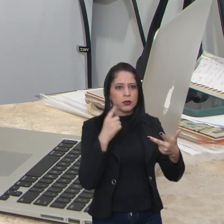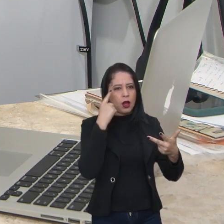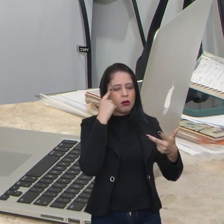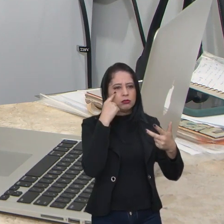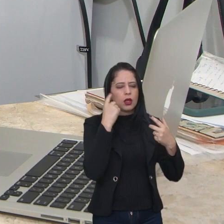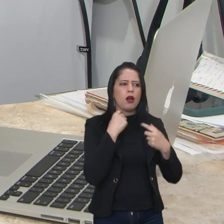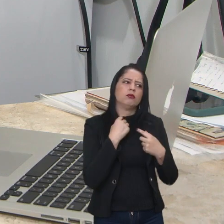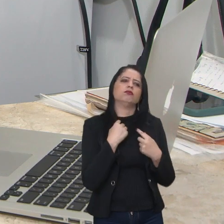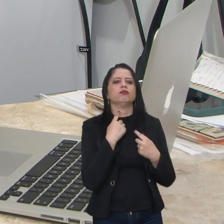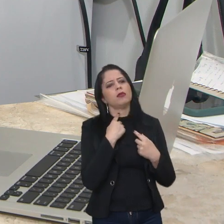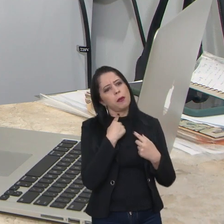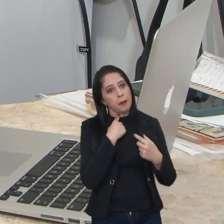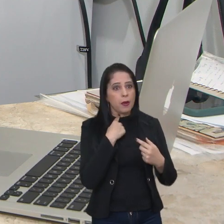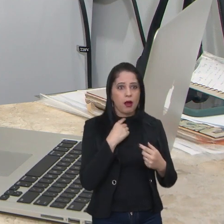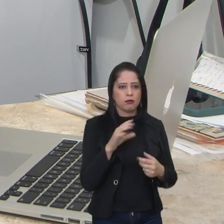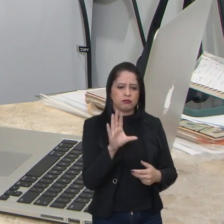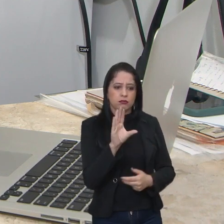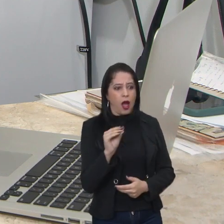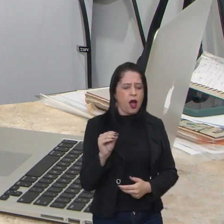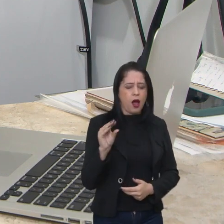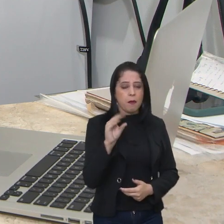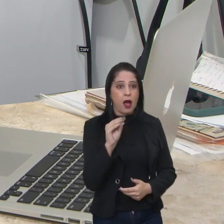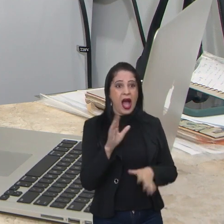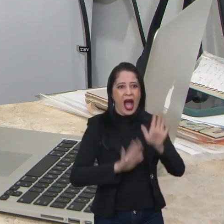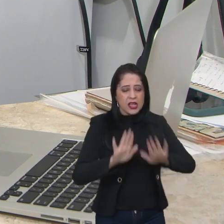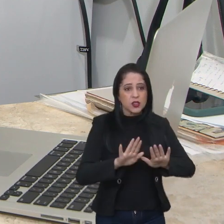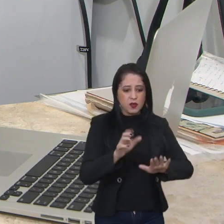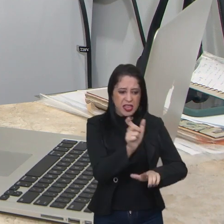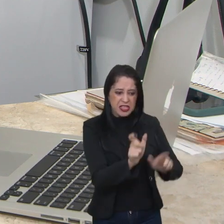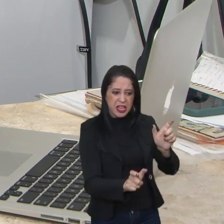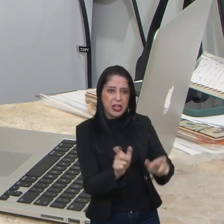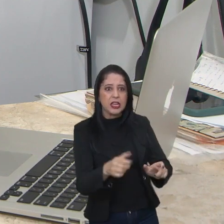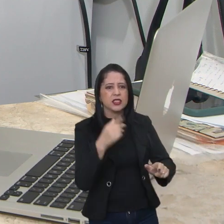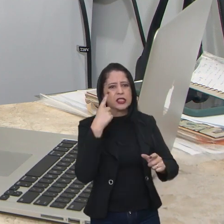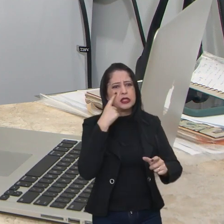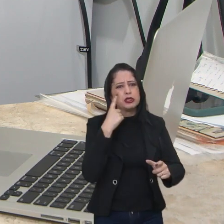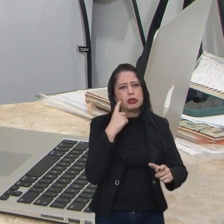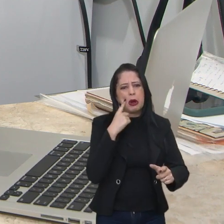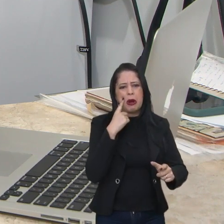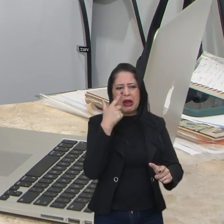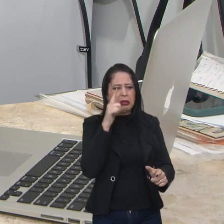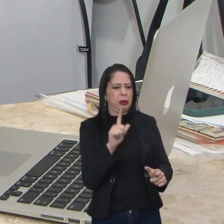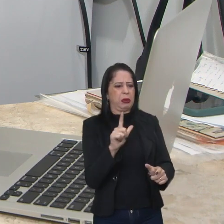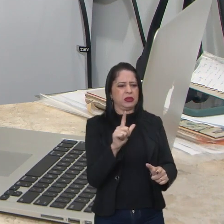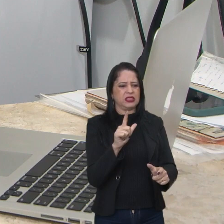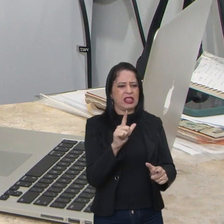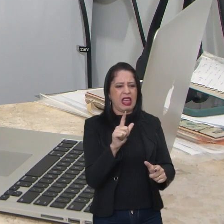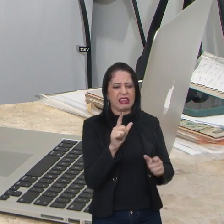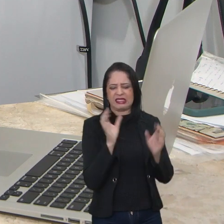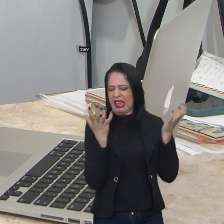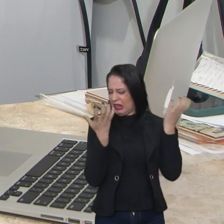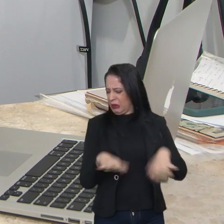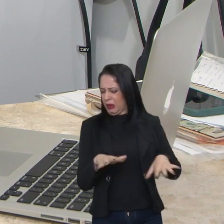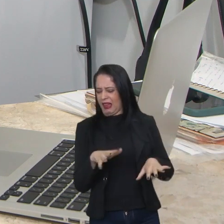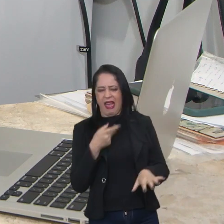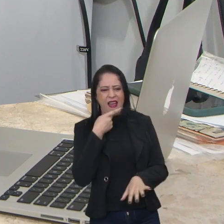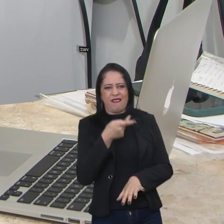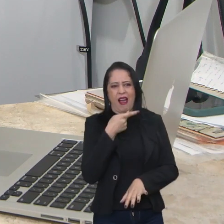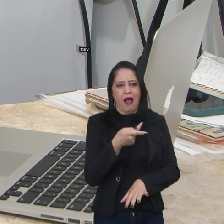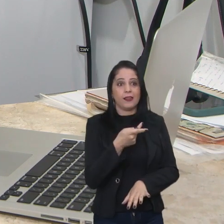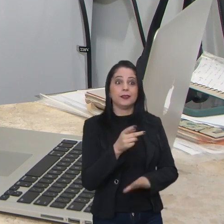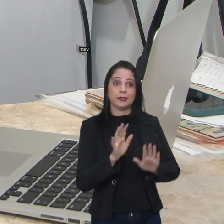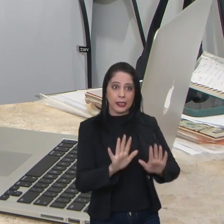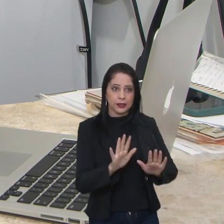movimentação fechar o olho mexer o pescocinho tem criança que chora e fala que não tá conseguindo falar desiste do que tá falando